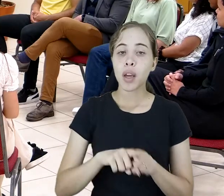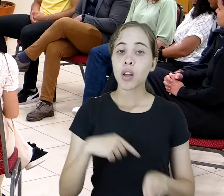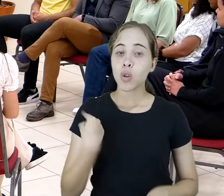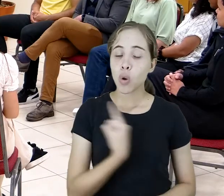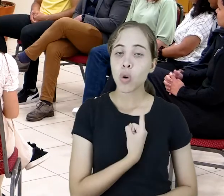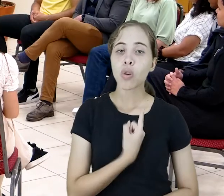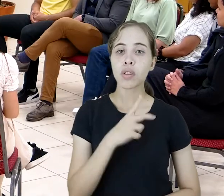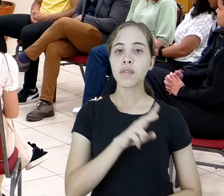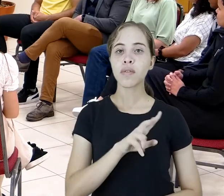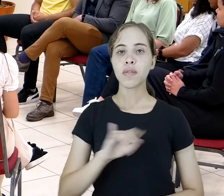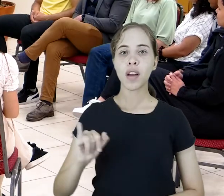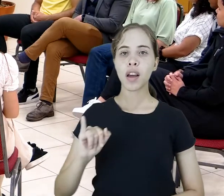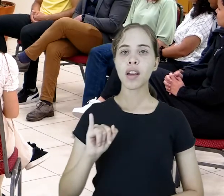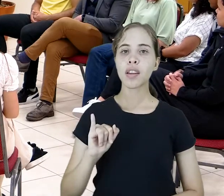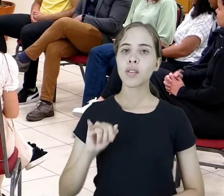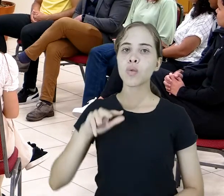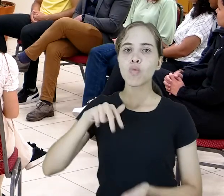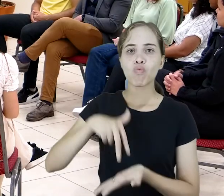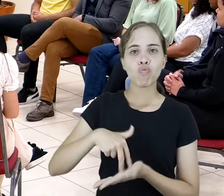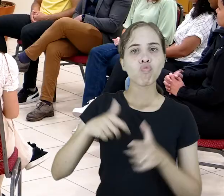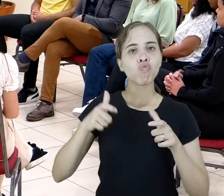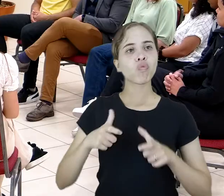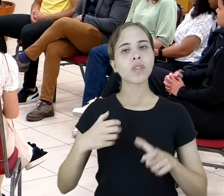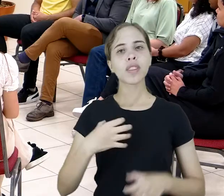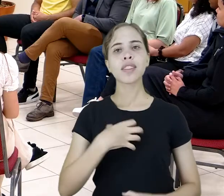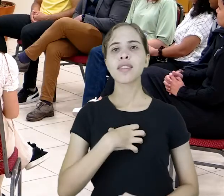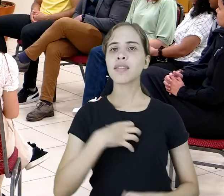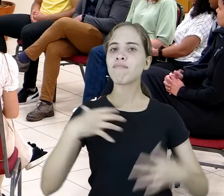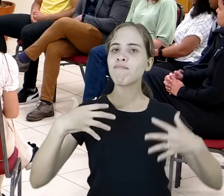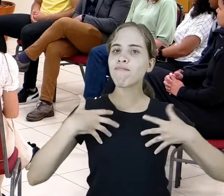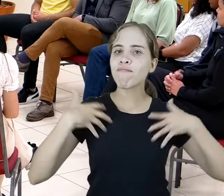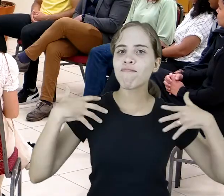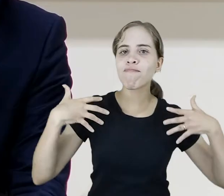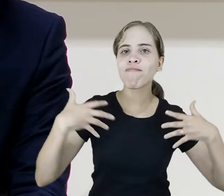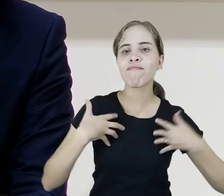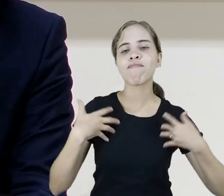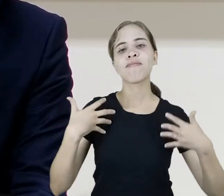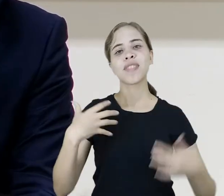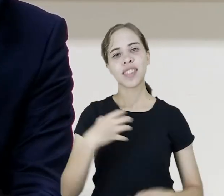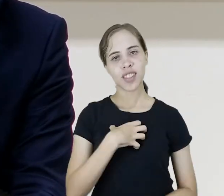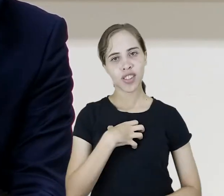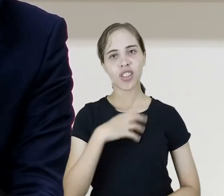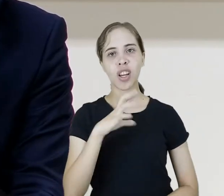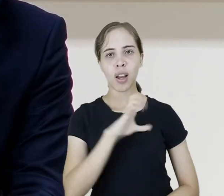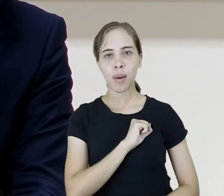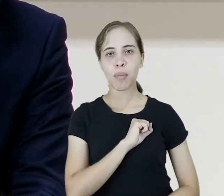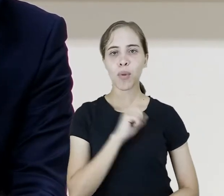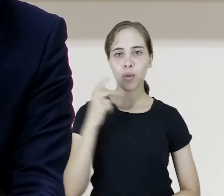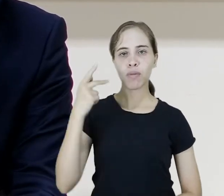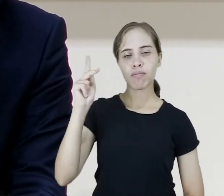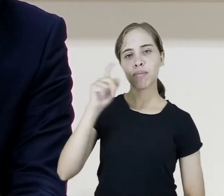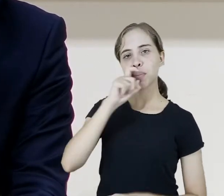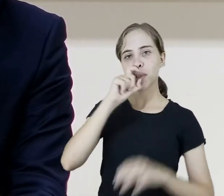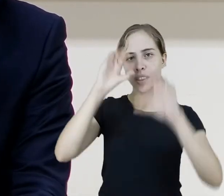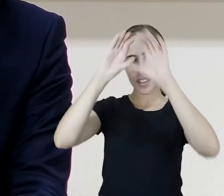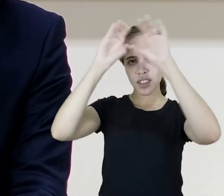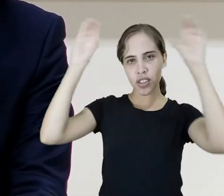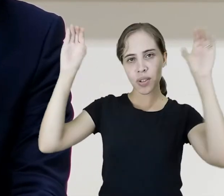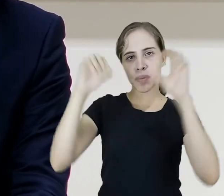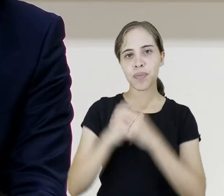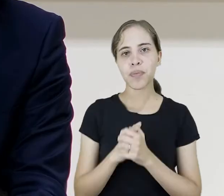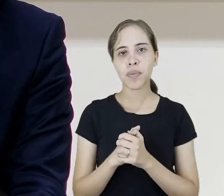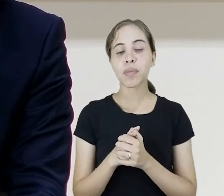colocaremos em uma posição para sentir alegria, para sentir o amor de nosso Pai Celestial,